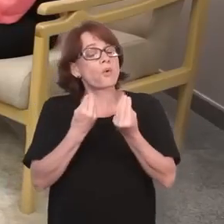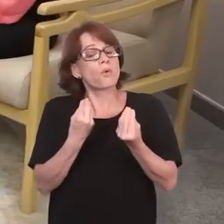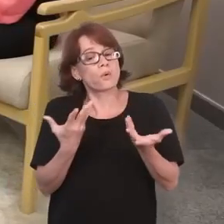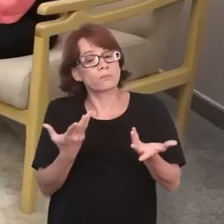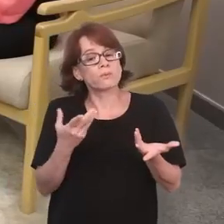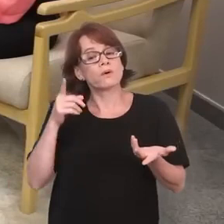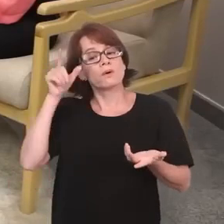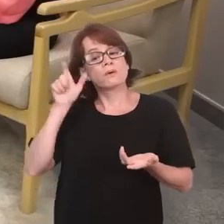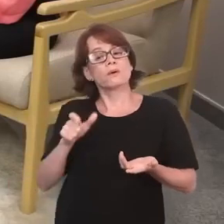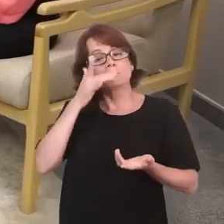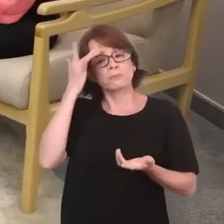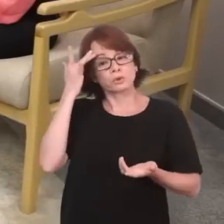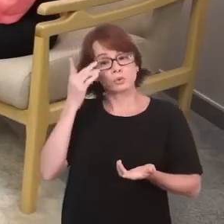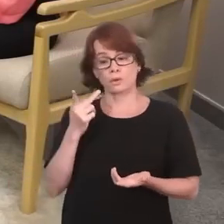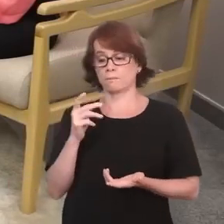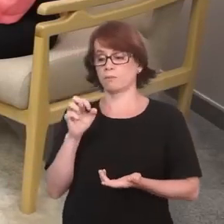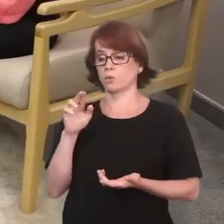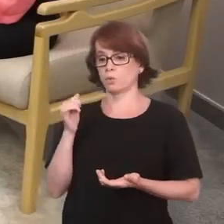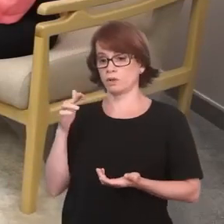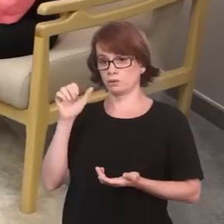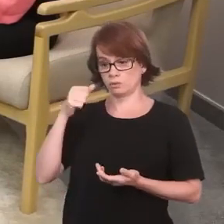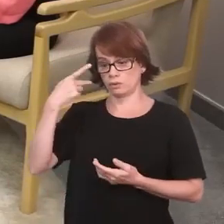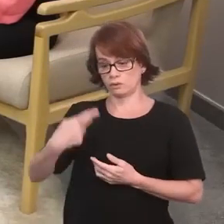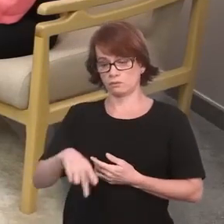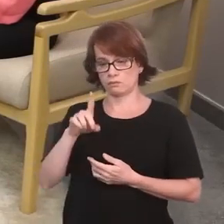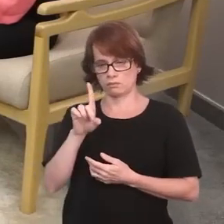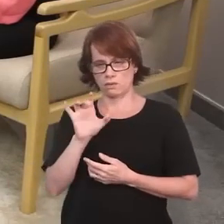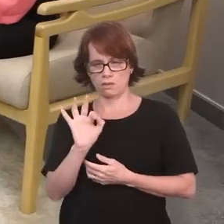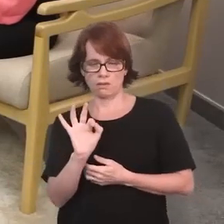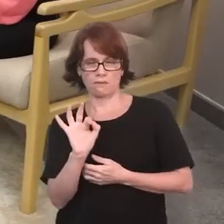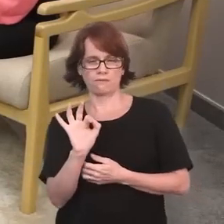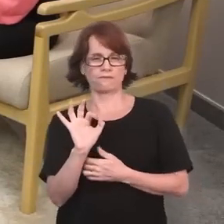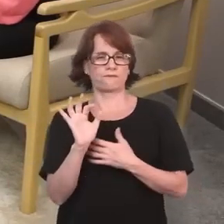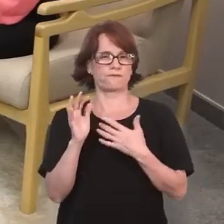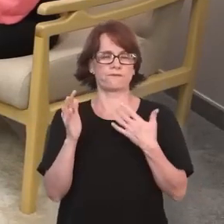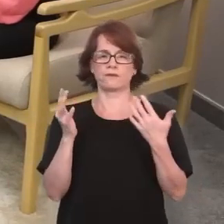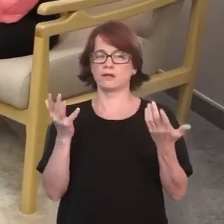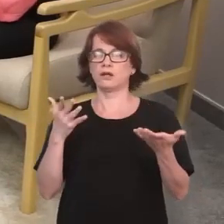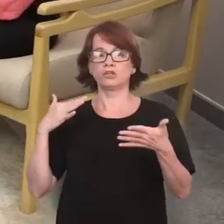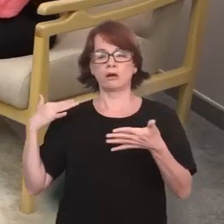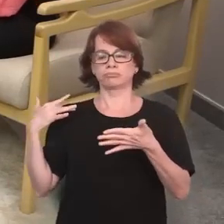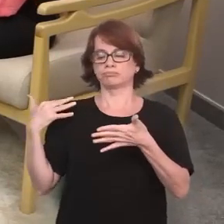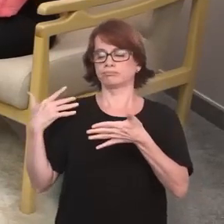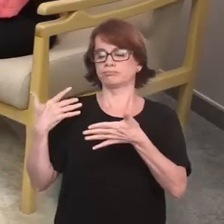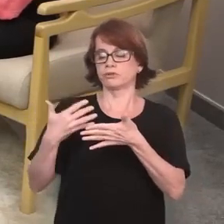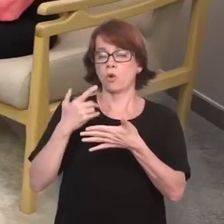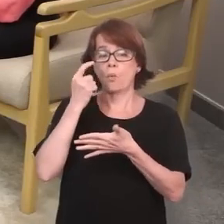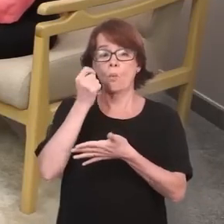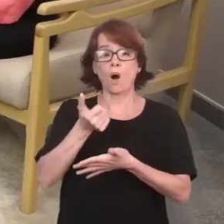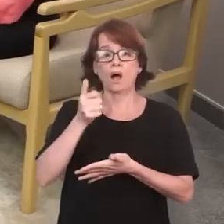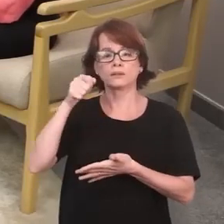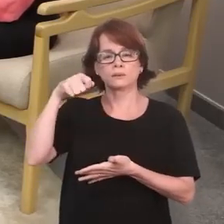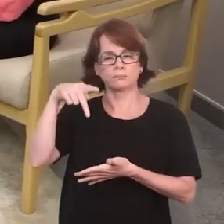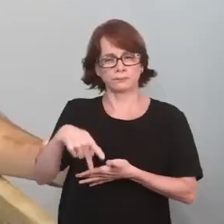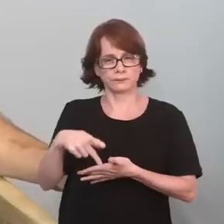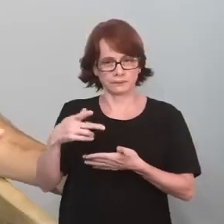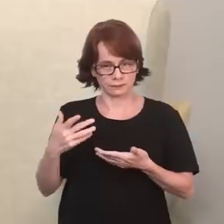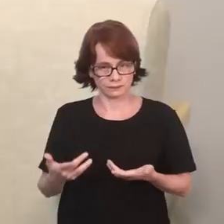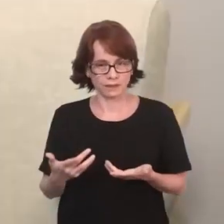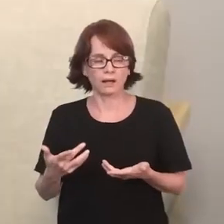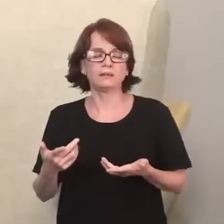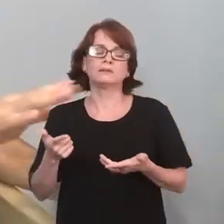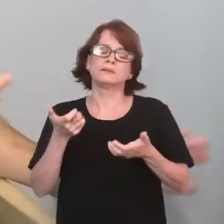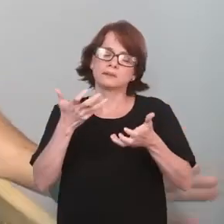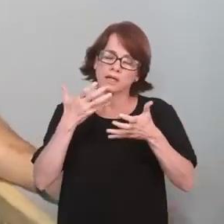a pessoa procuradora do Distrito Federal, tá ali já chegando numa fase da vida em que a pessoa quer sossego,